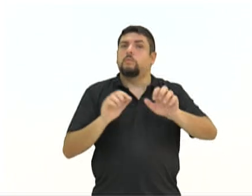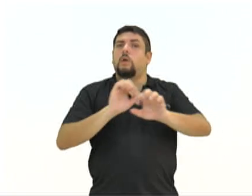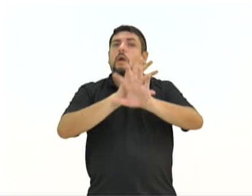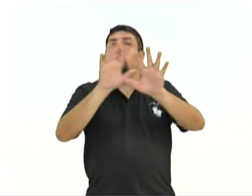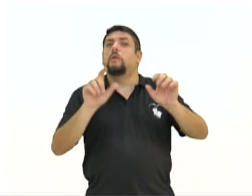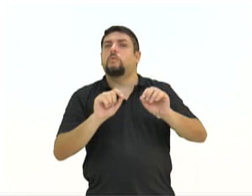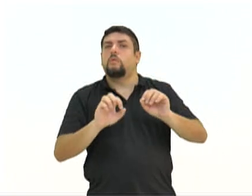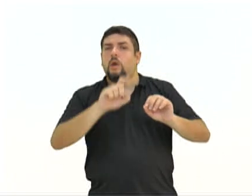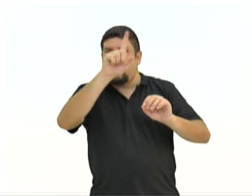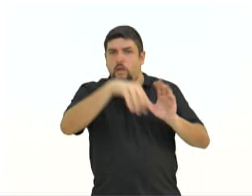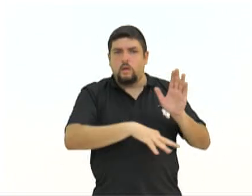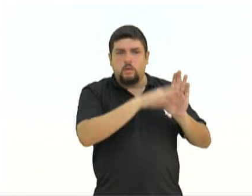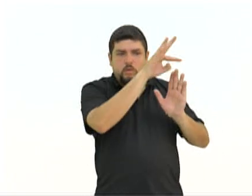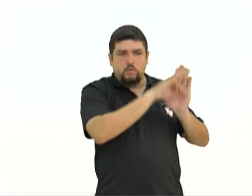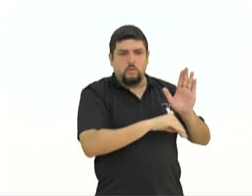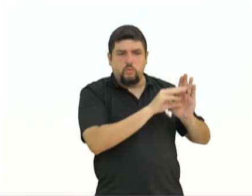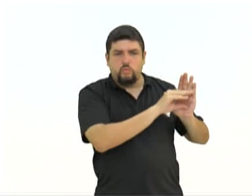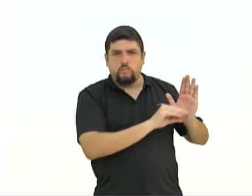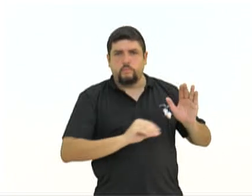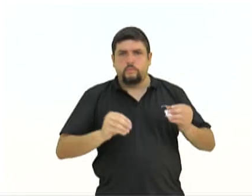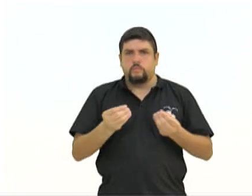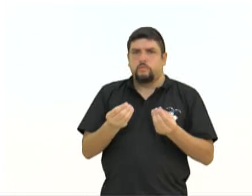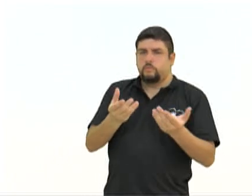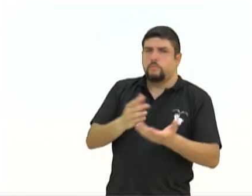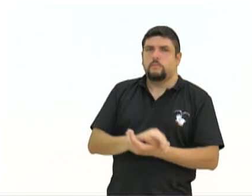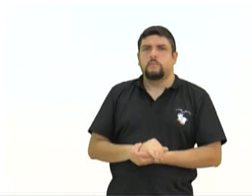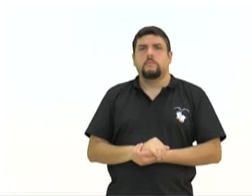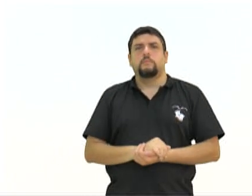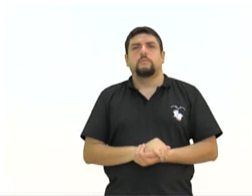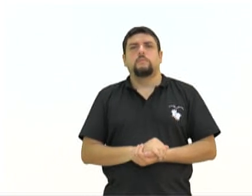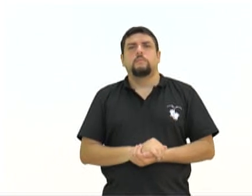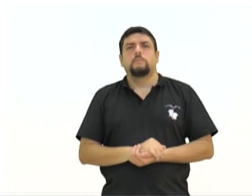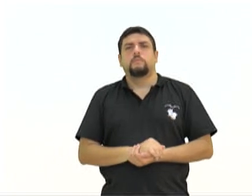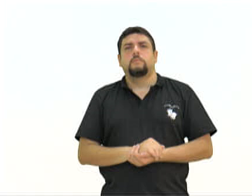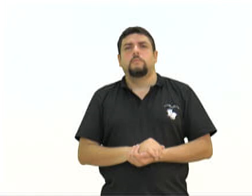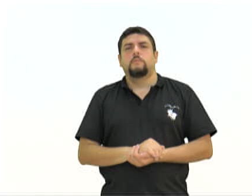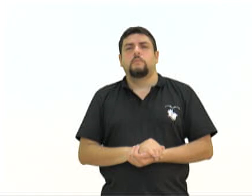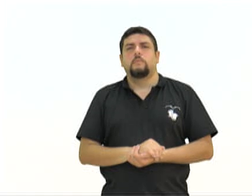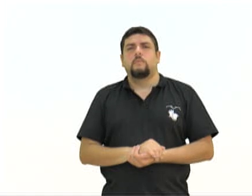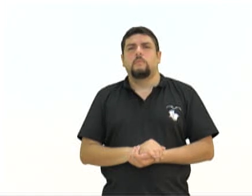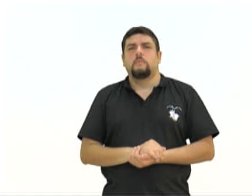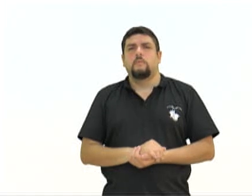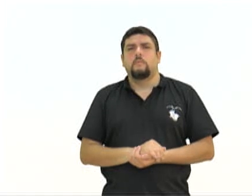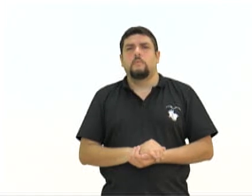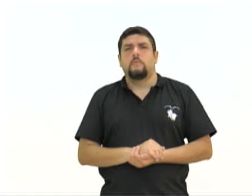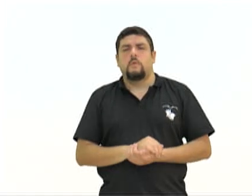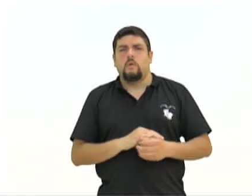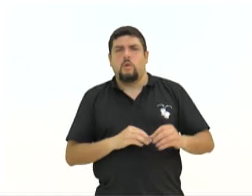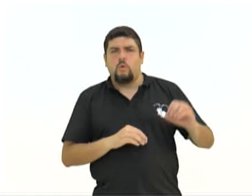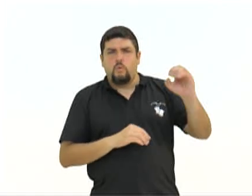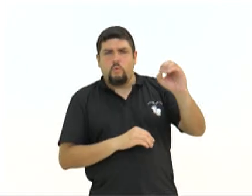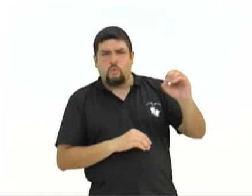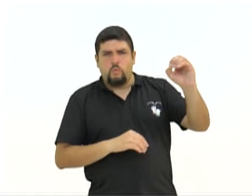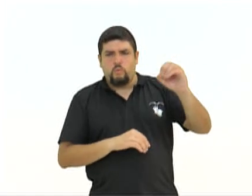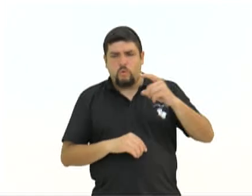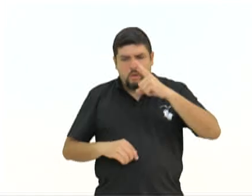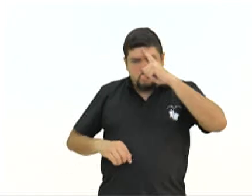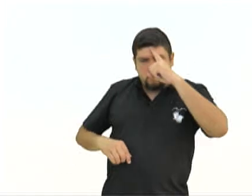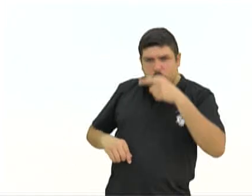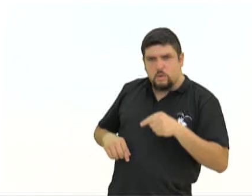foi omitido um pedaço do texto, né? E ali a gente começa. O oráculo mandou-o se entregar em servidão